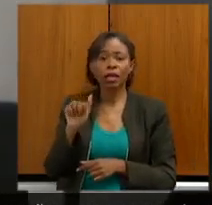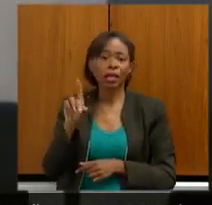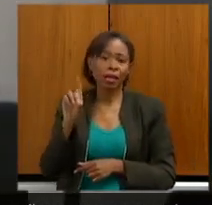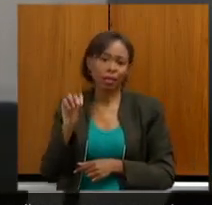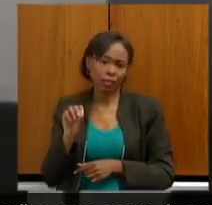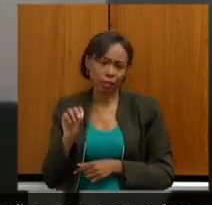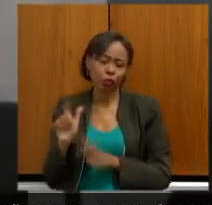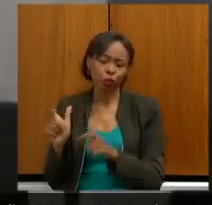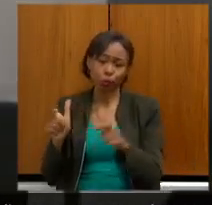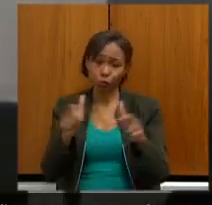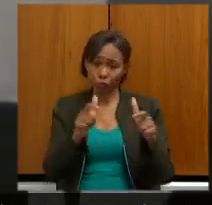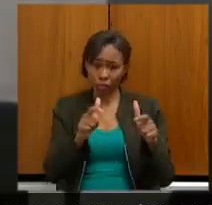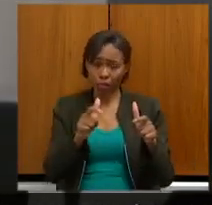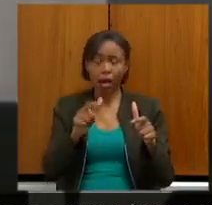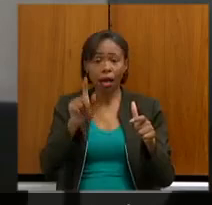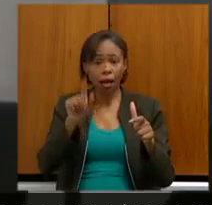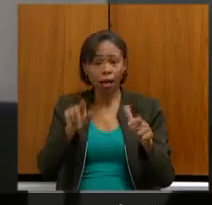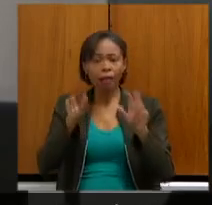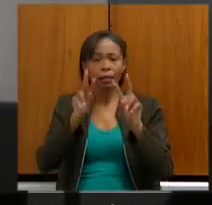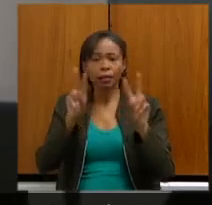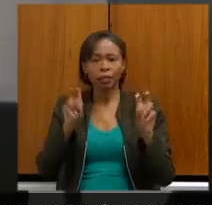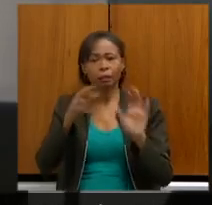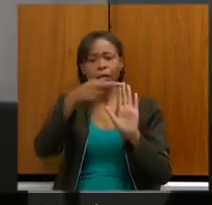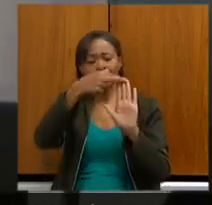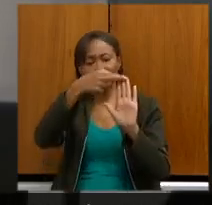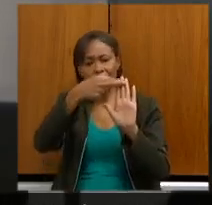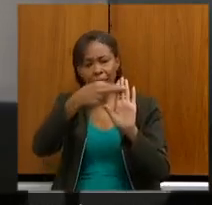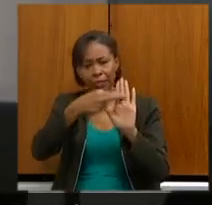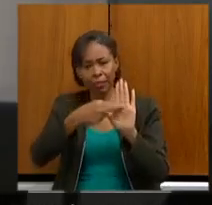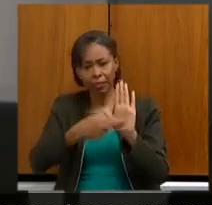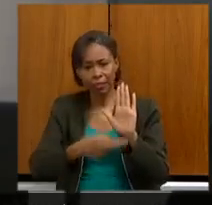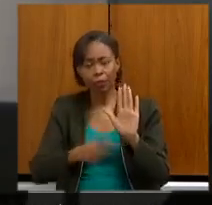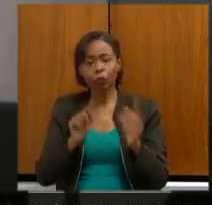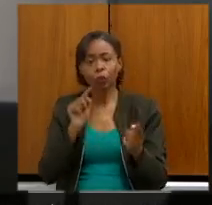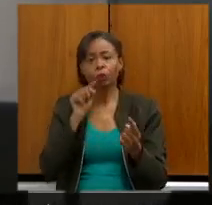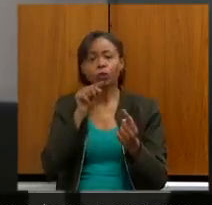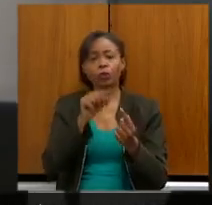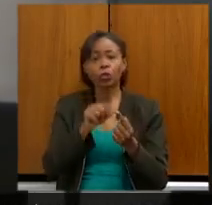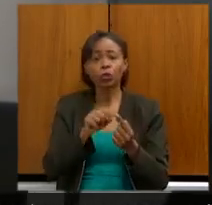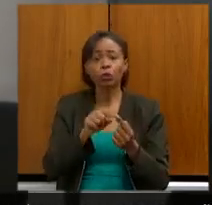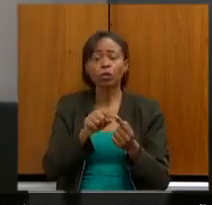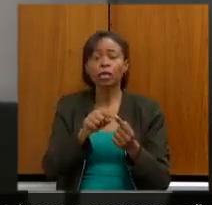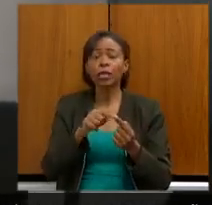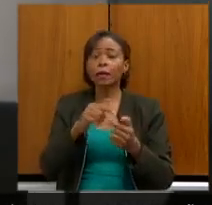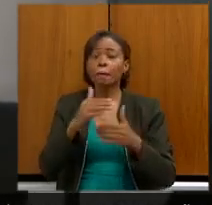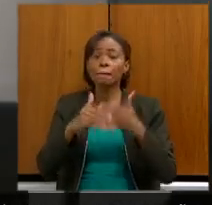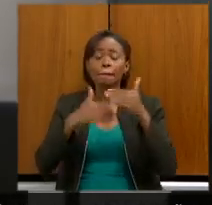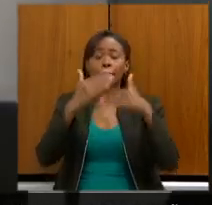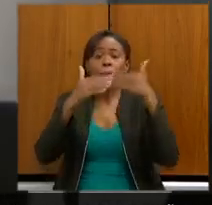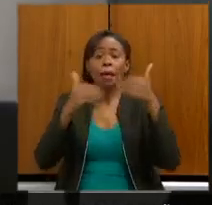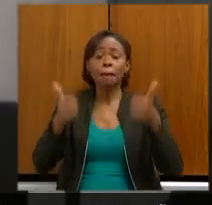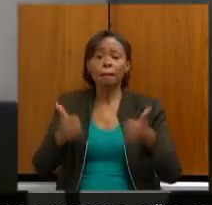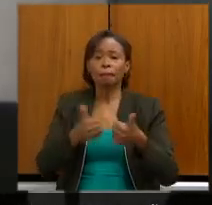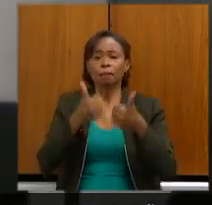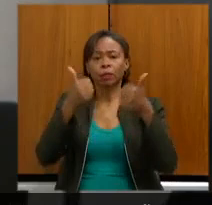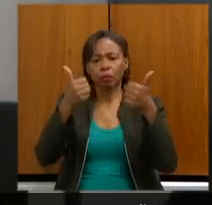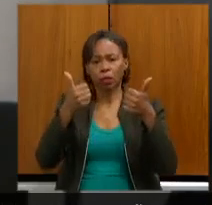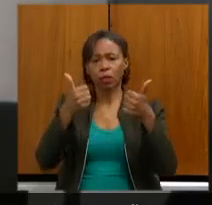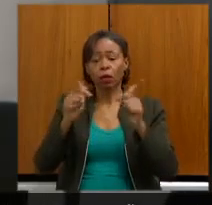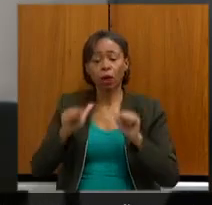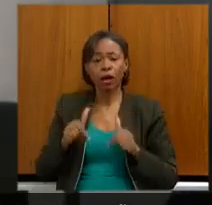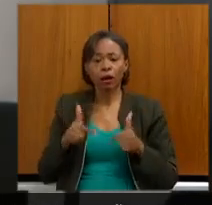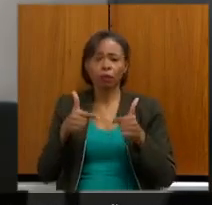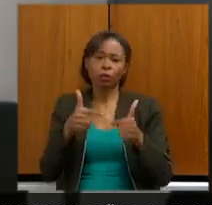tema do relatório para ampliação e e melhorar a atuação que o estado